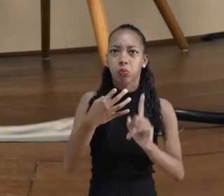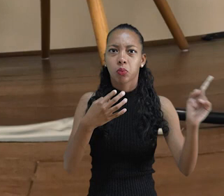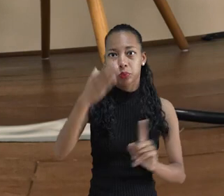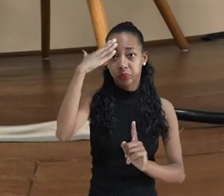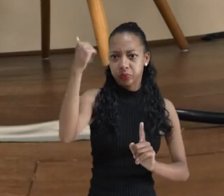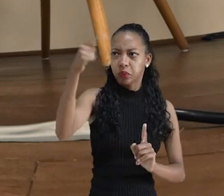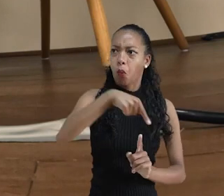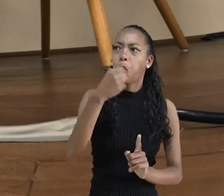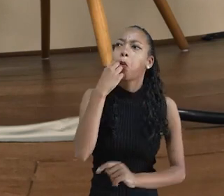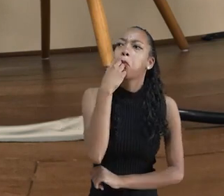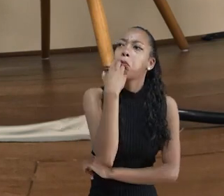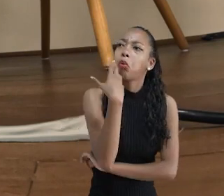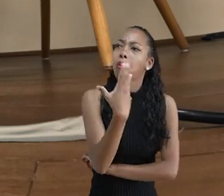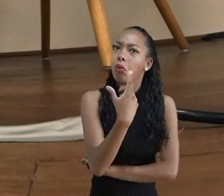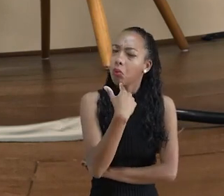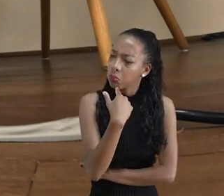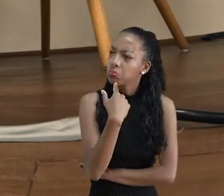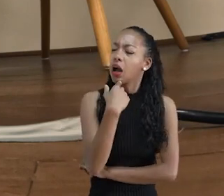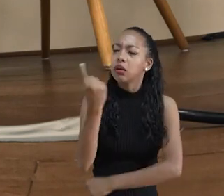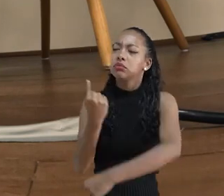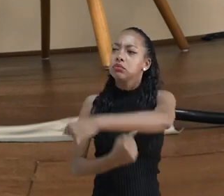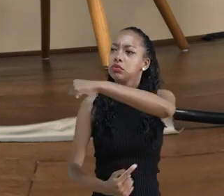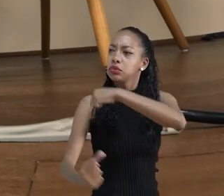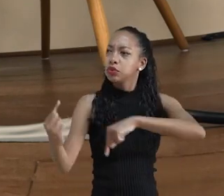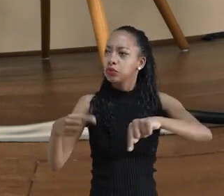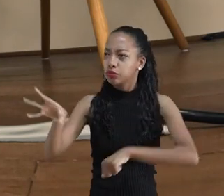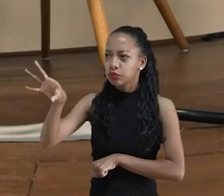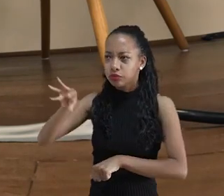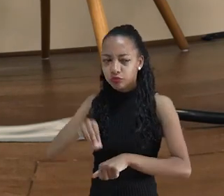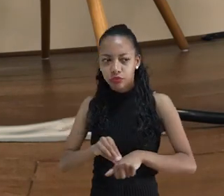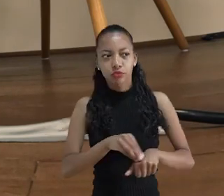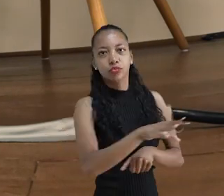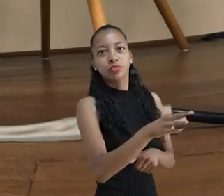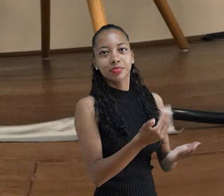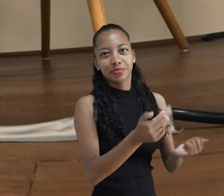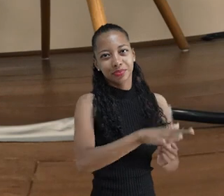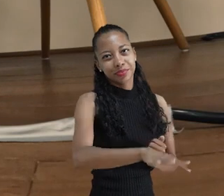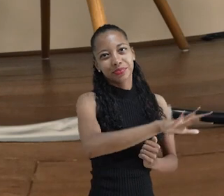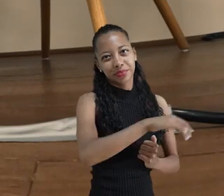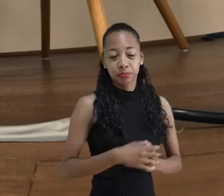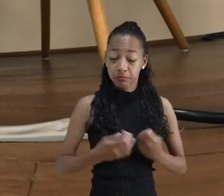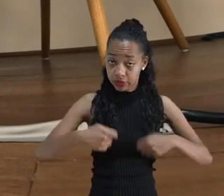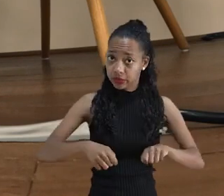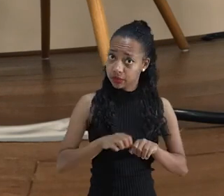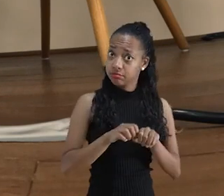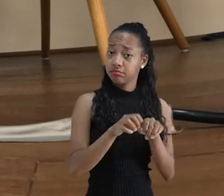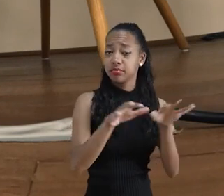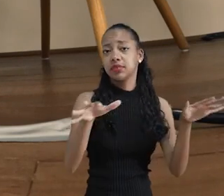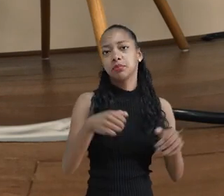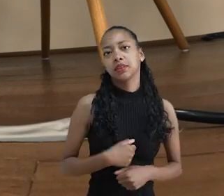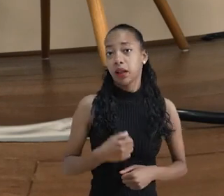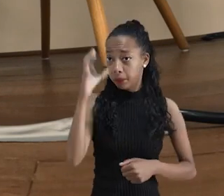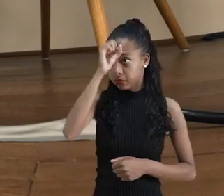vendo o filme admirando gostando e depois Poxa conhecendo trocando que legal então a gente precisa disseminar esse